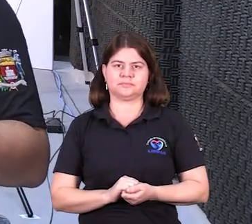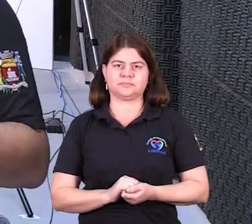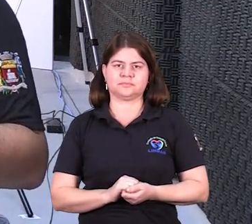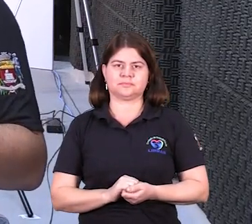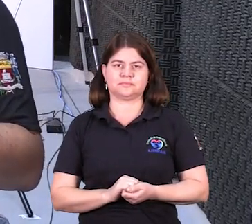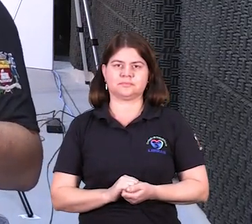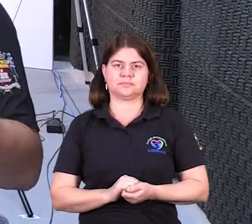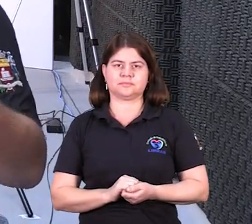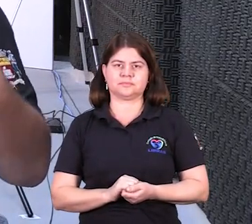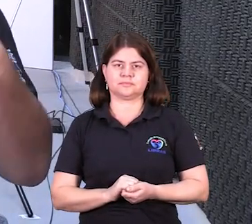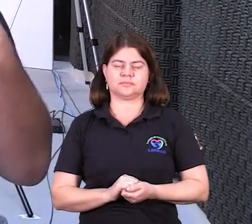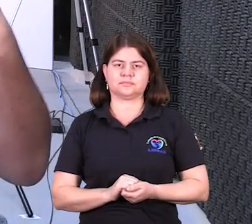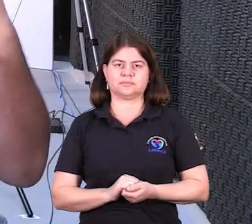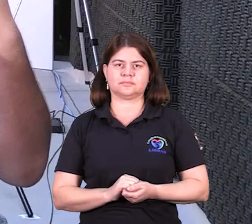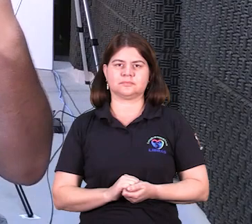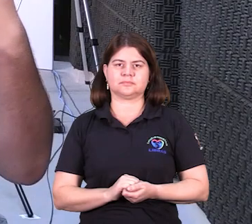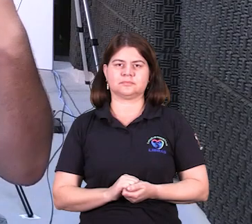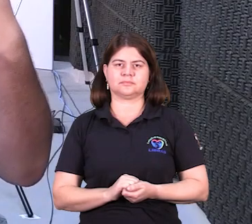admirado.